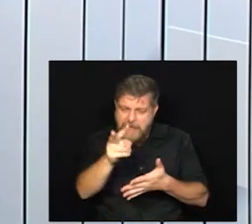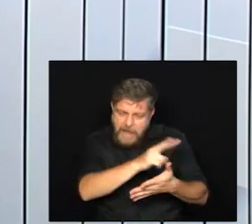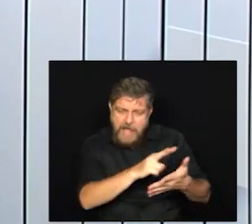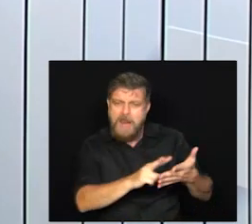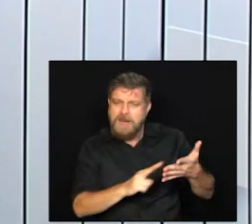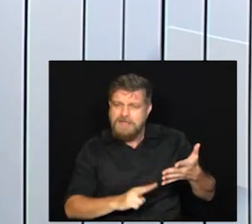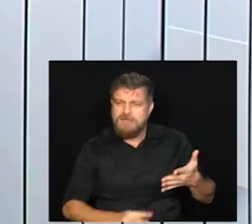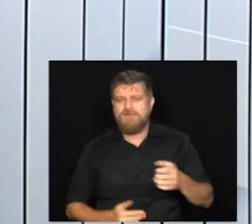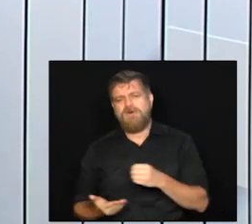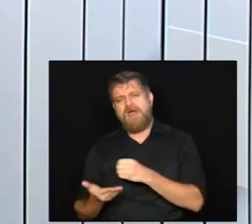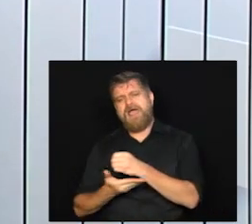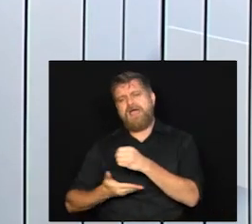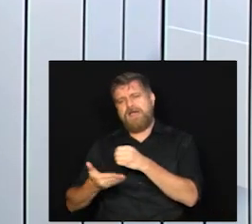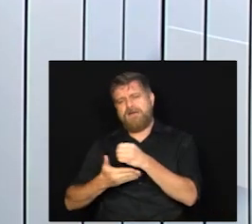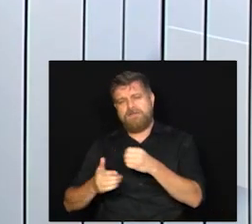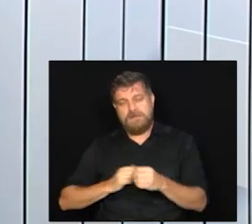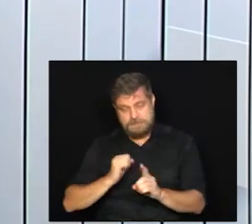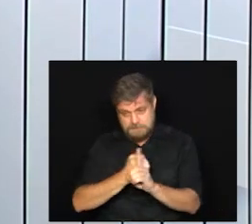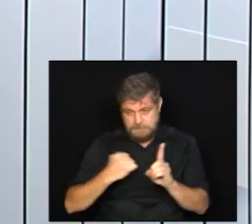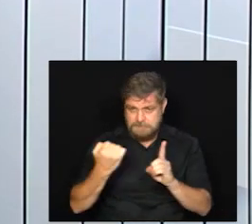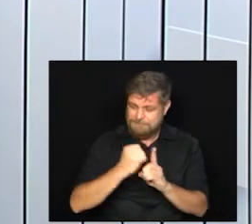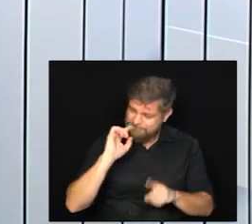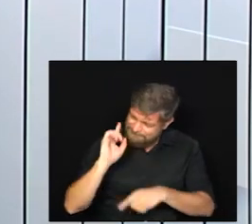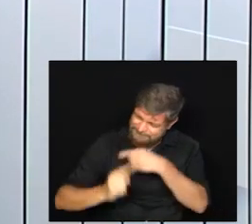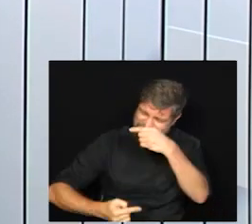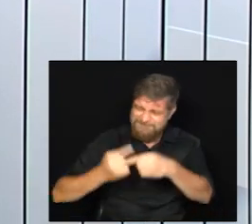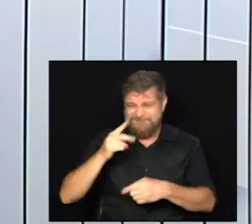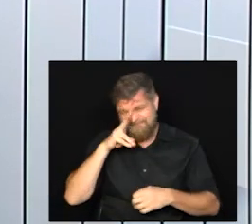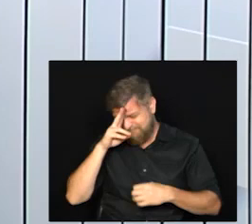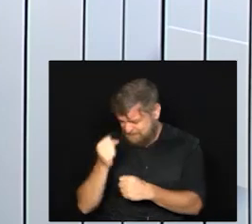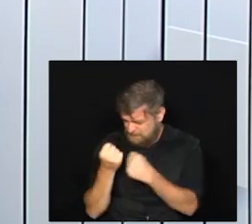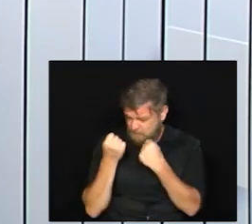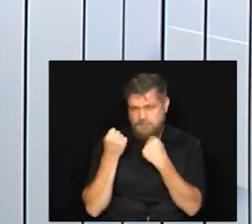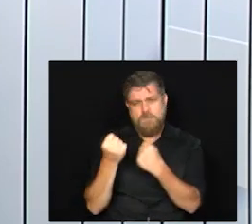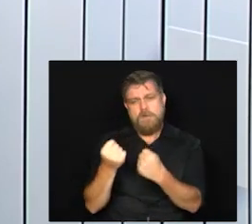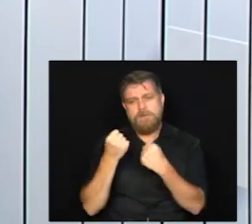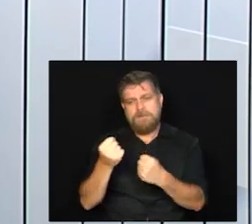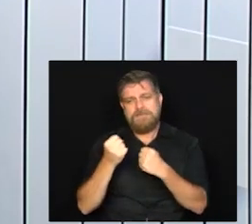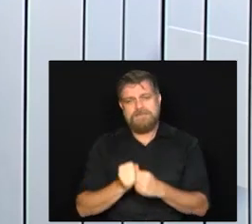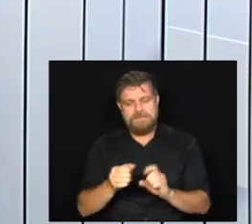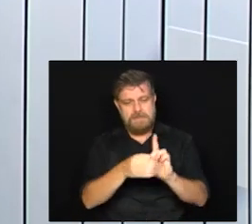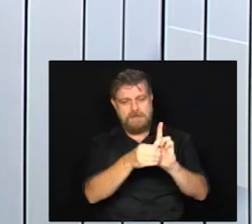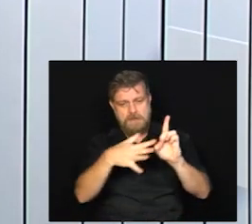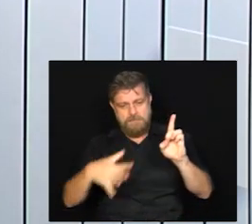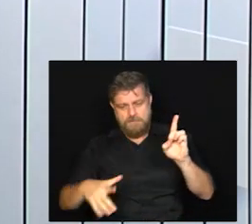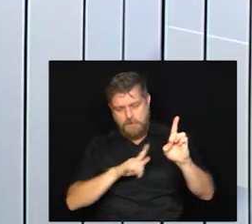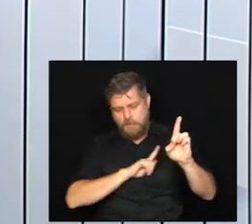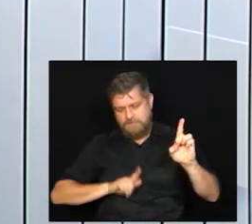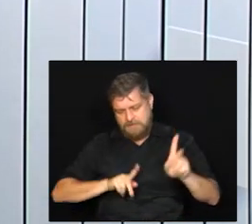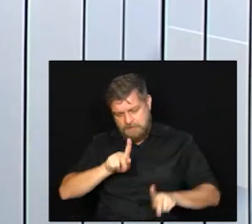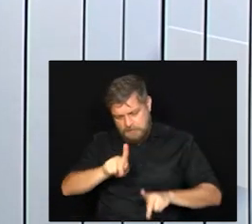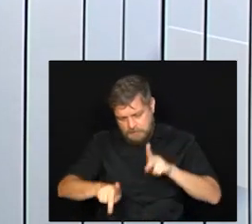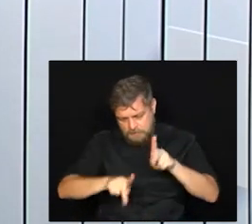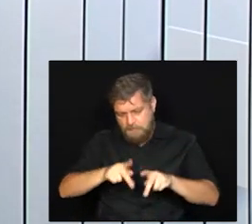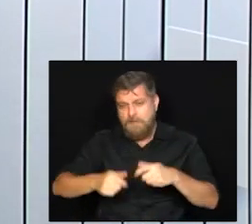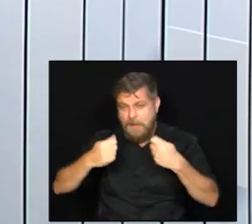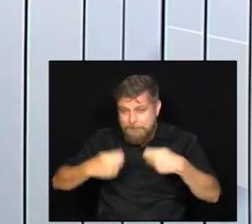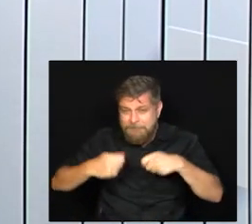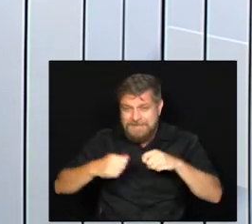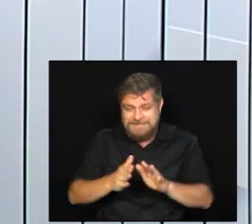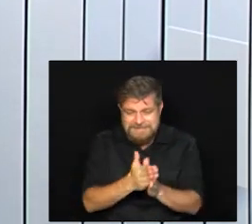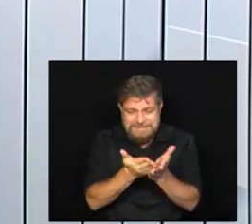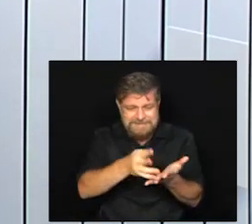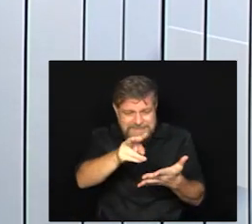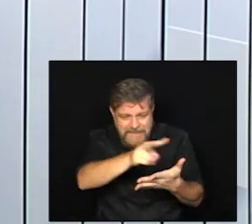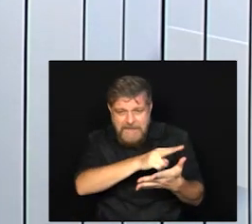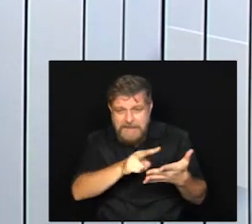algo fundamental para a nossa sociedade, para fortalecer qualquer democracia, então a gente precisa desta leitura